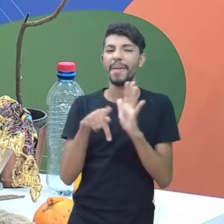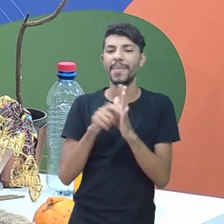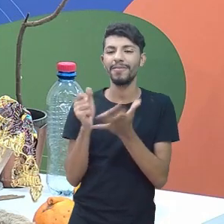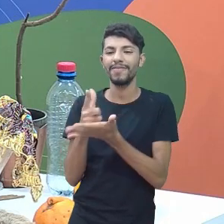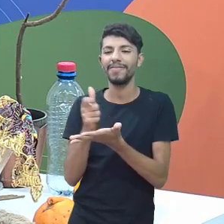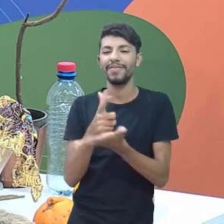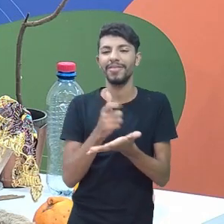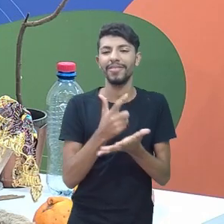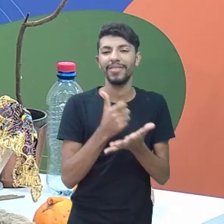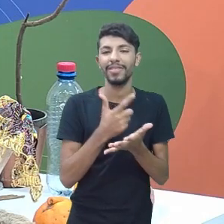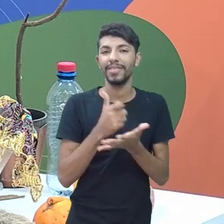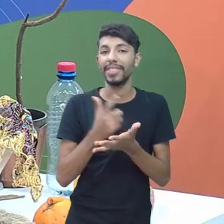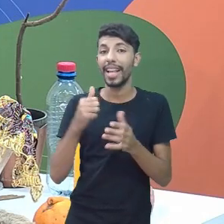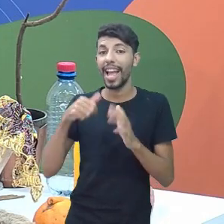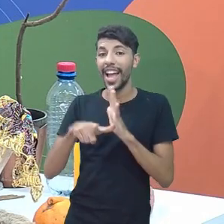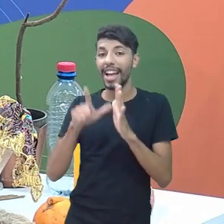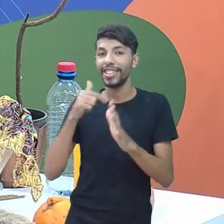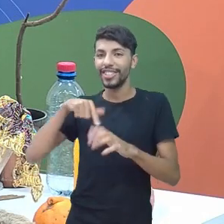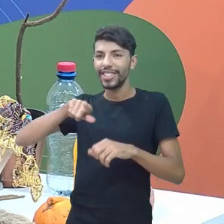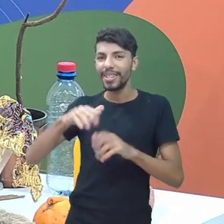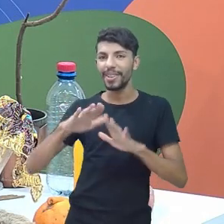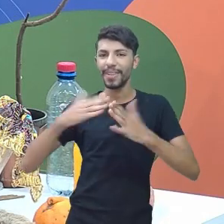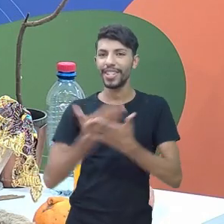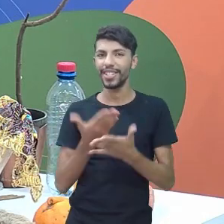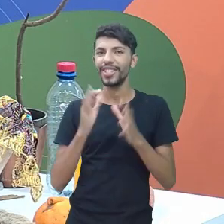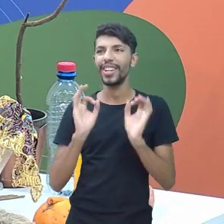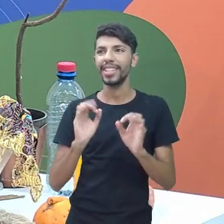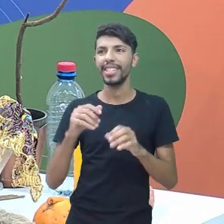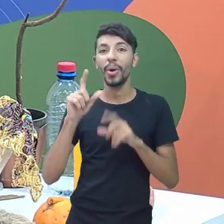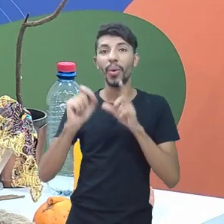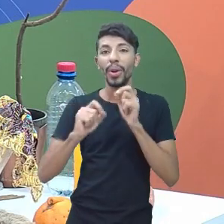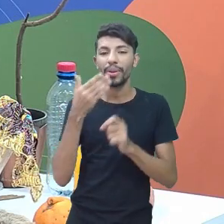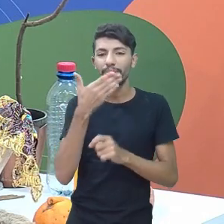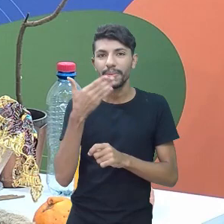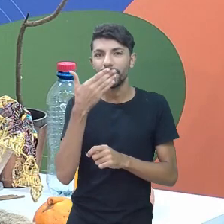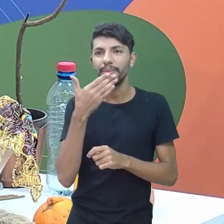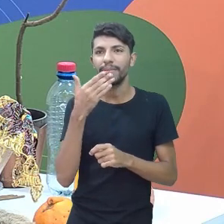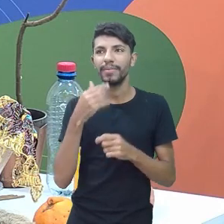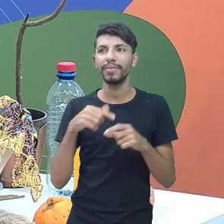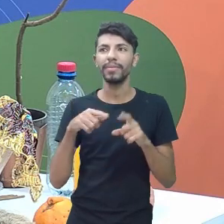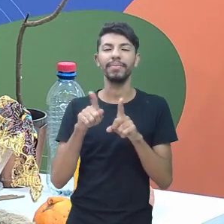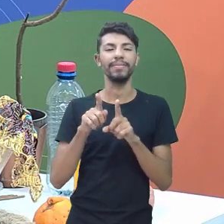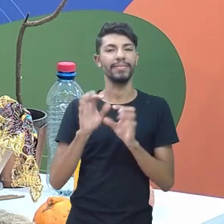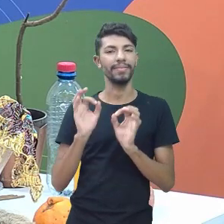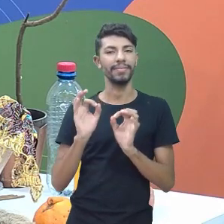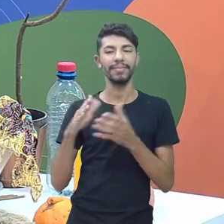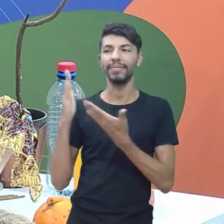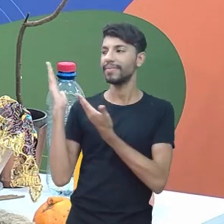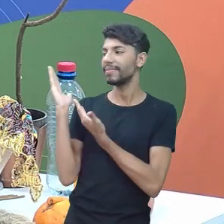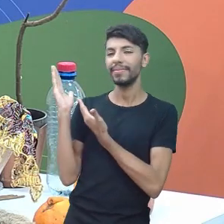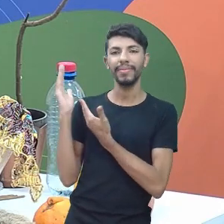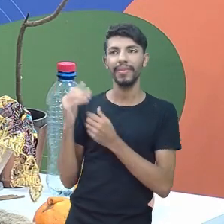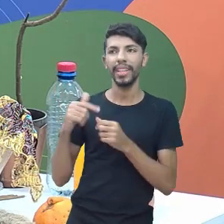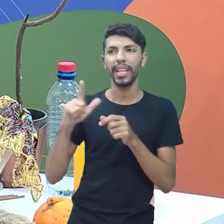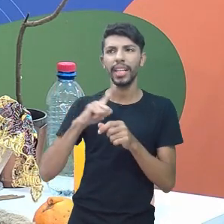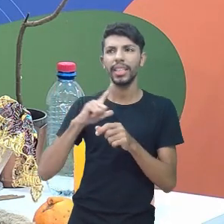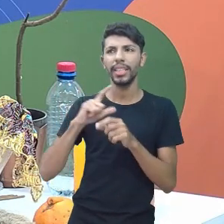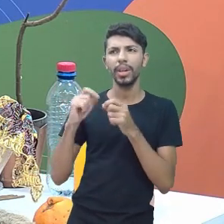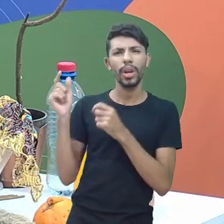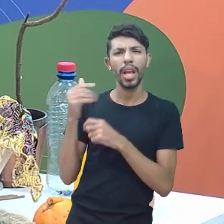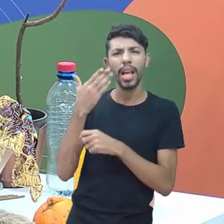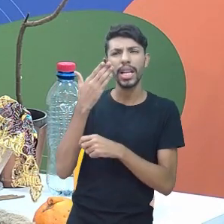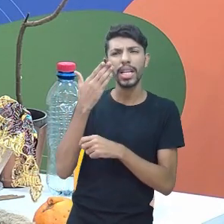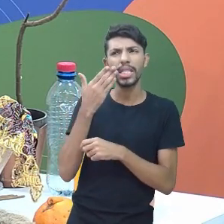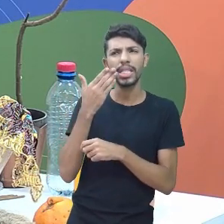antes de vocês ir para a escola. O bombom, também conhecido como confeito. E quando eu olho aqui, tem assim,